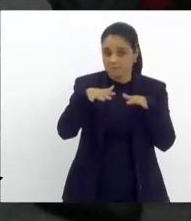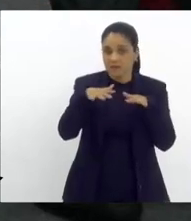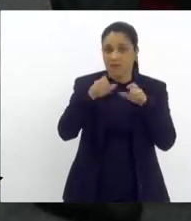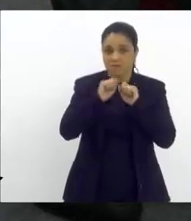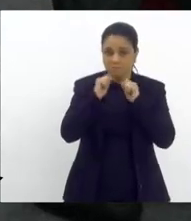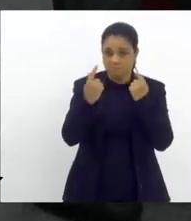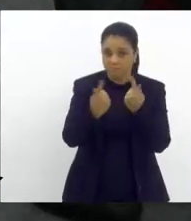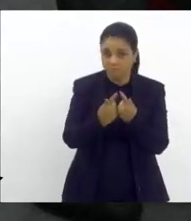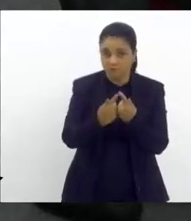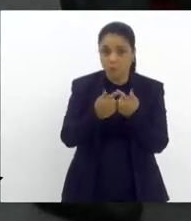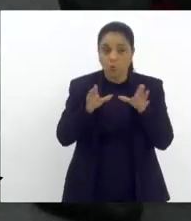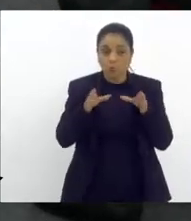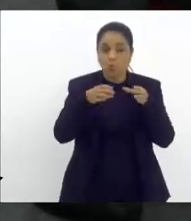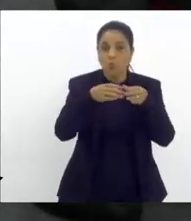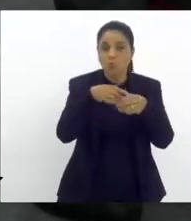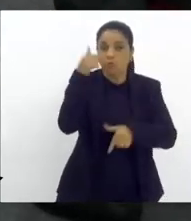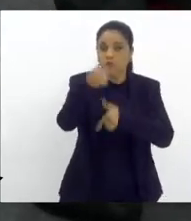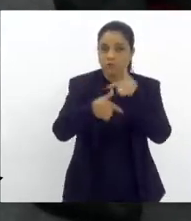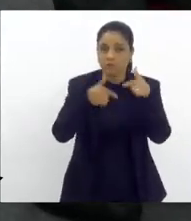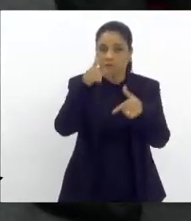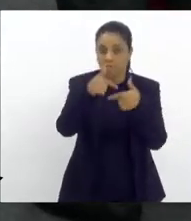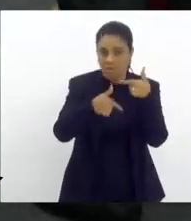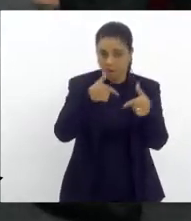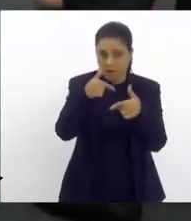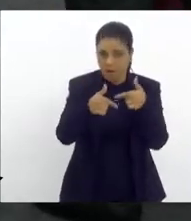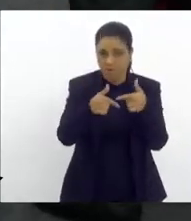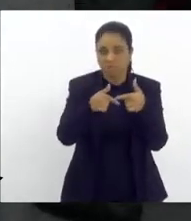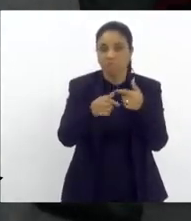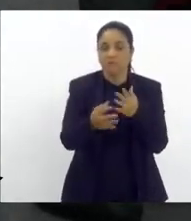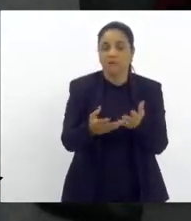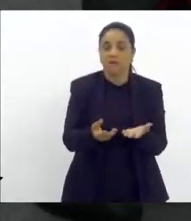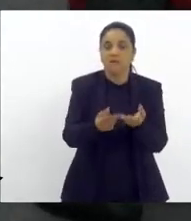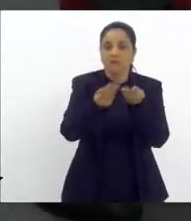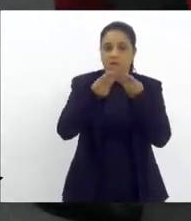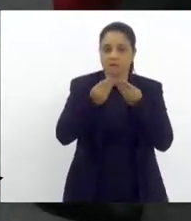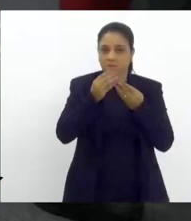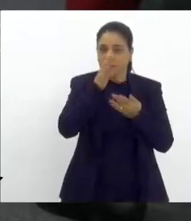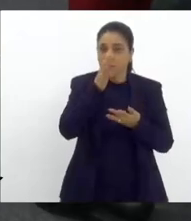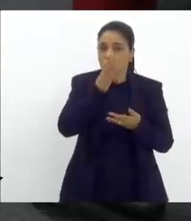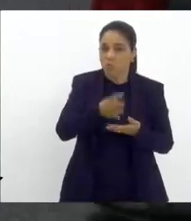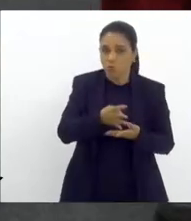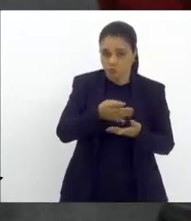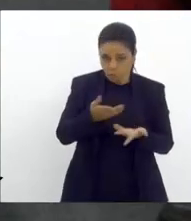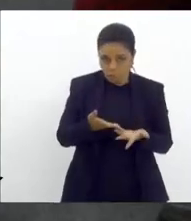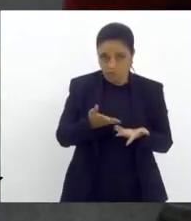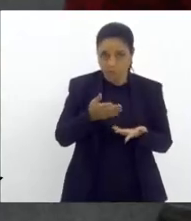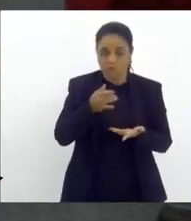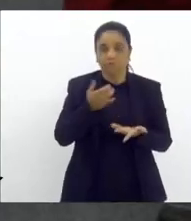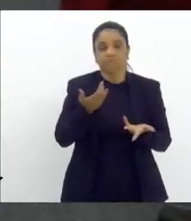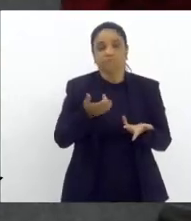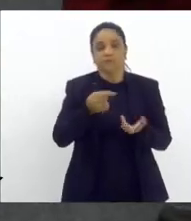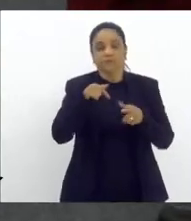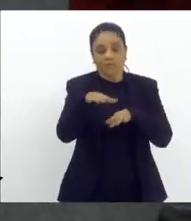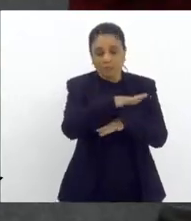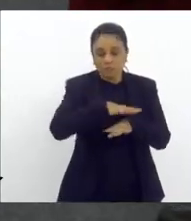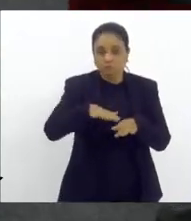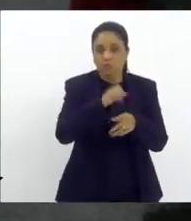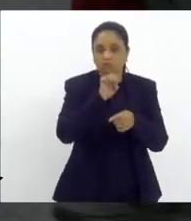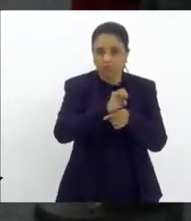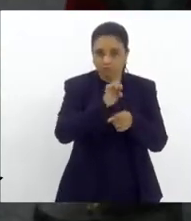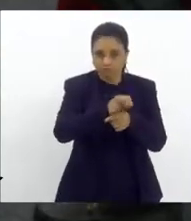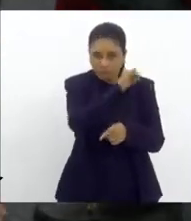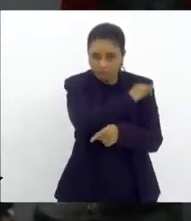trabalho permanente para receber as denúncias de violência obstétrica no âmbito do Estado do Rio de Janeiro E aí